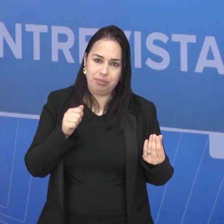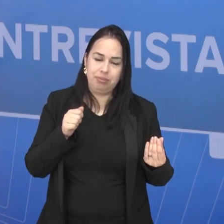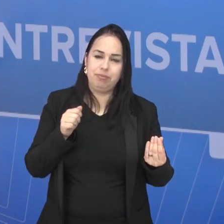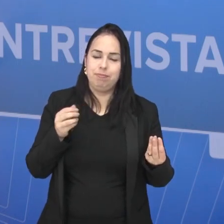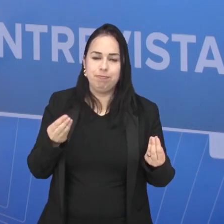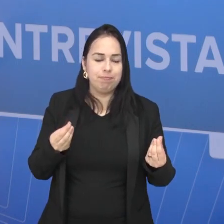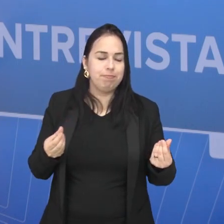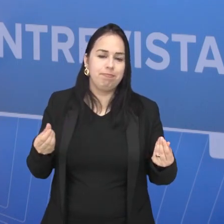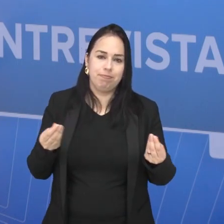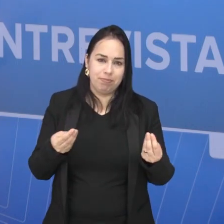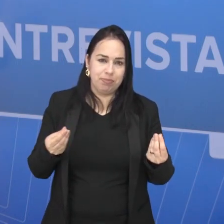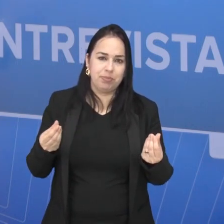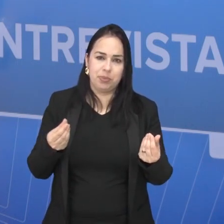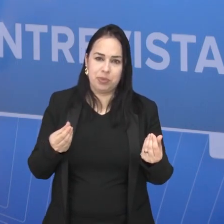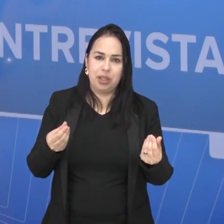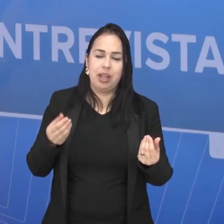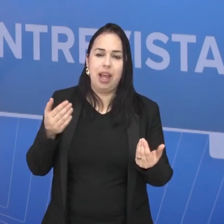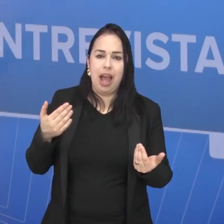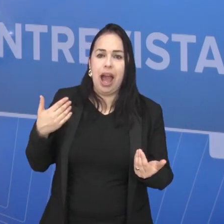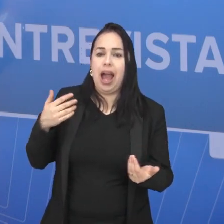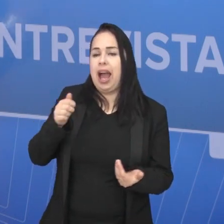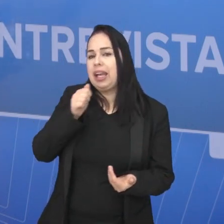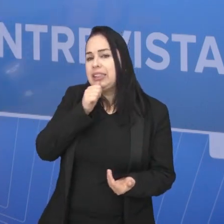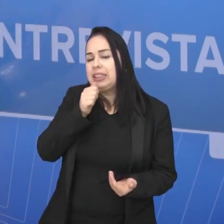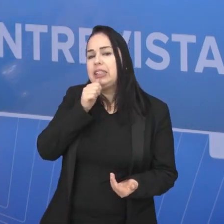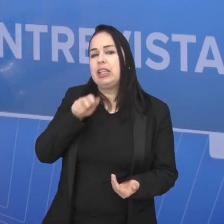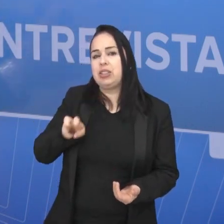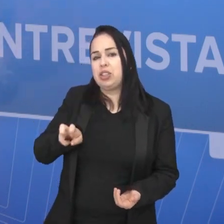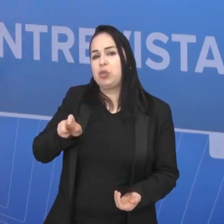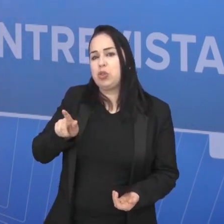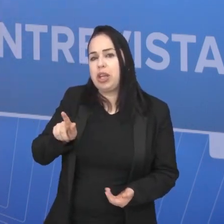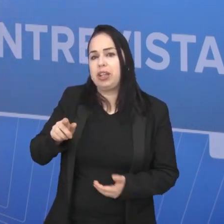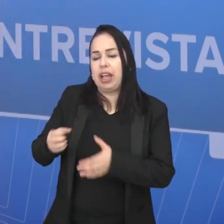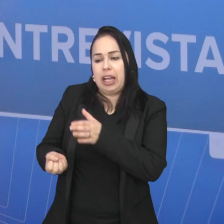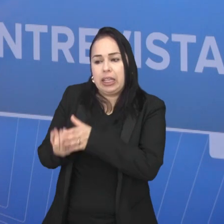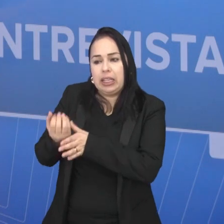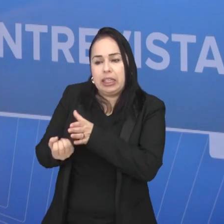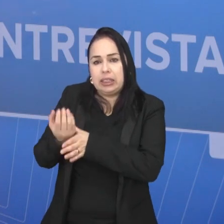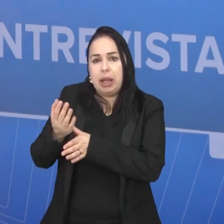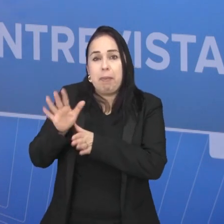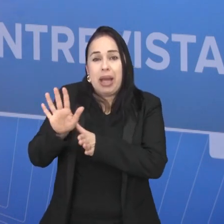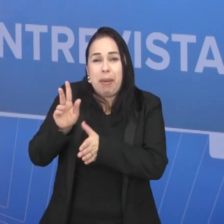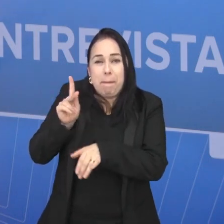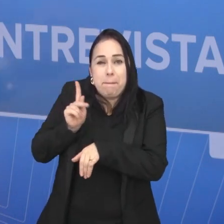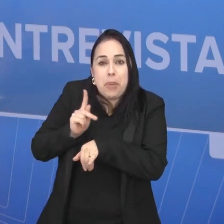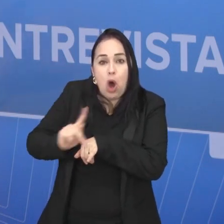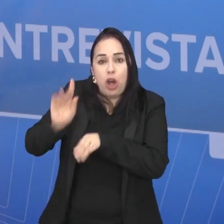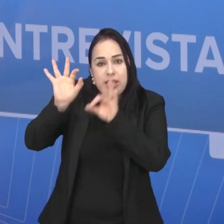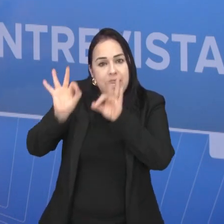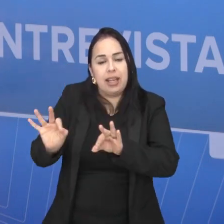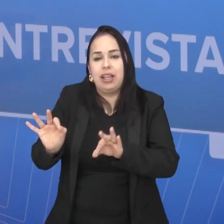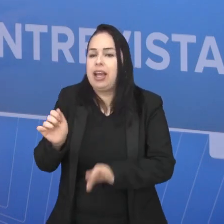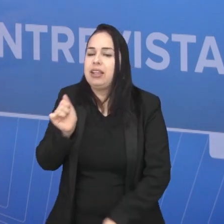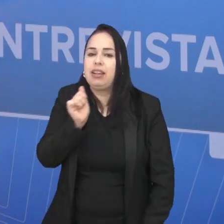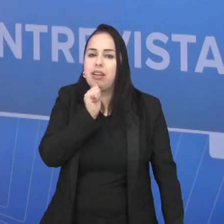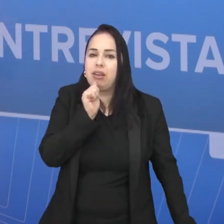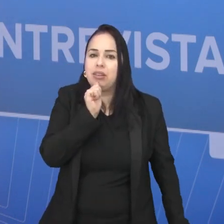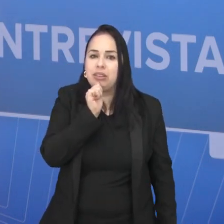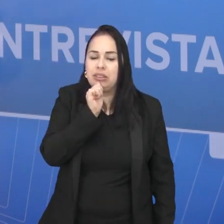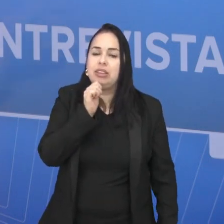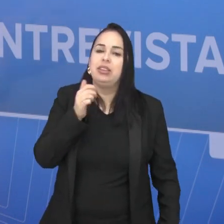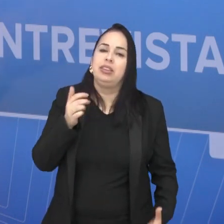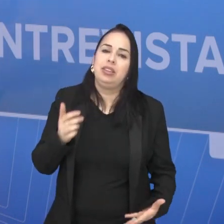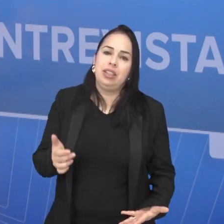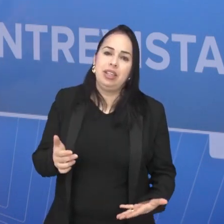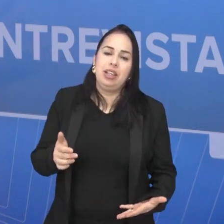o 5G ser implantado, ele aparecer, né? Mas não é o que a gente chama de 5G puro. O 5G puro é o que